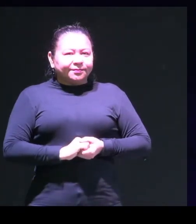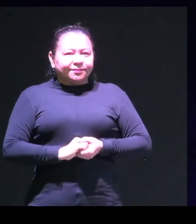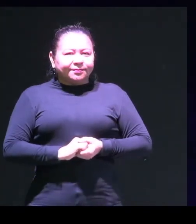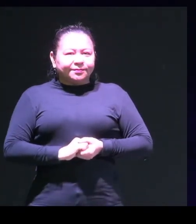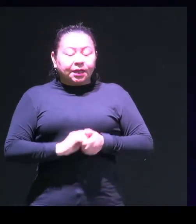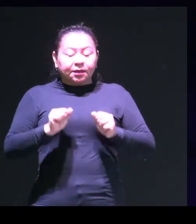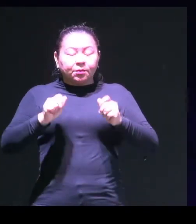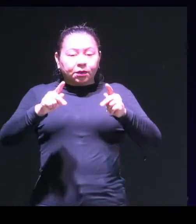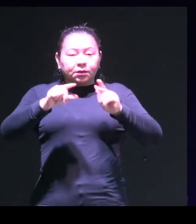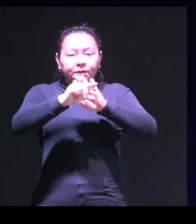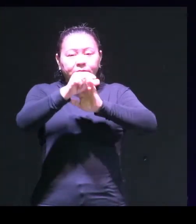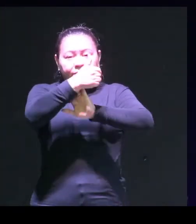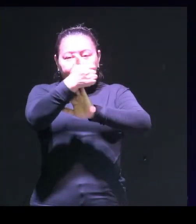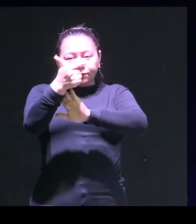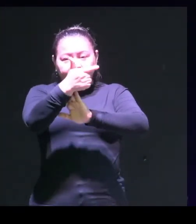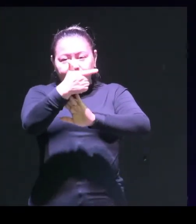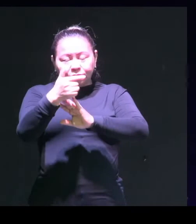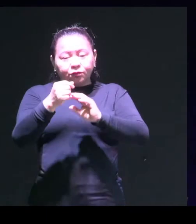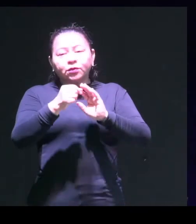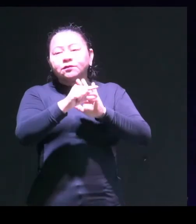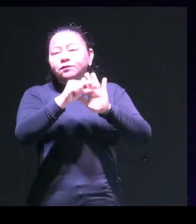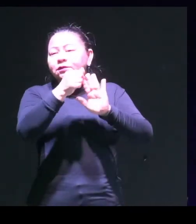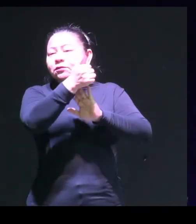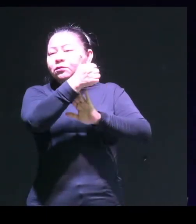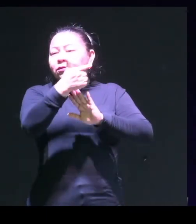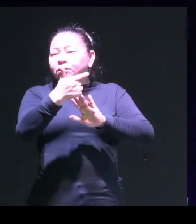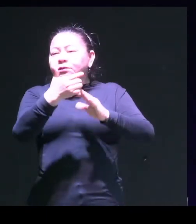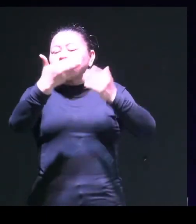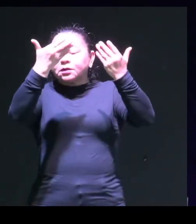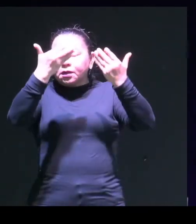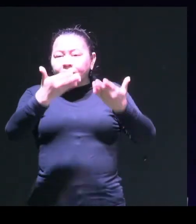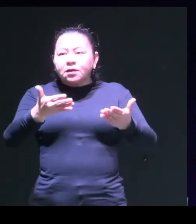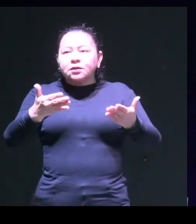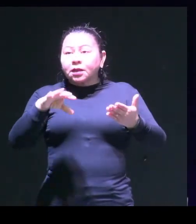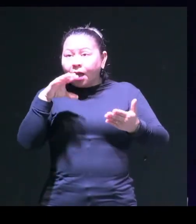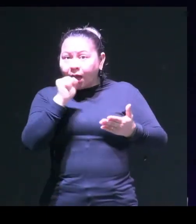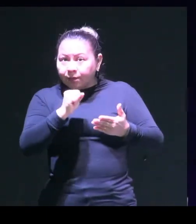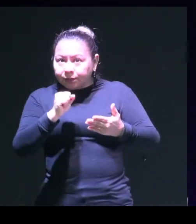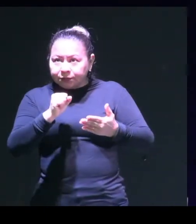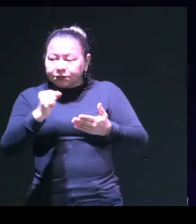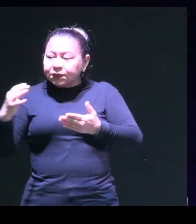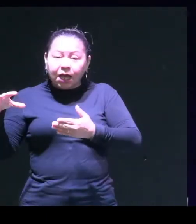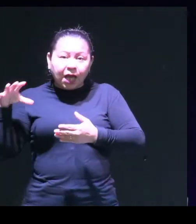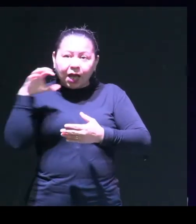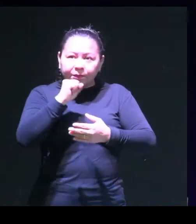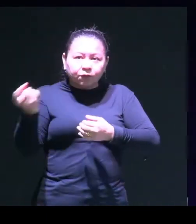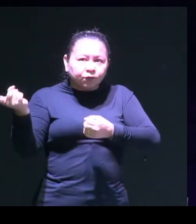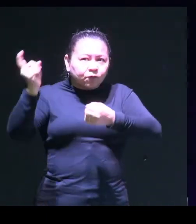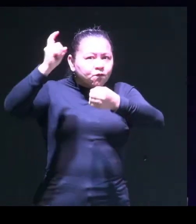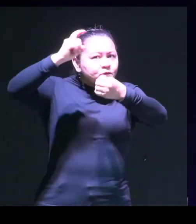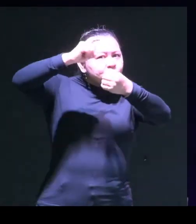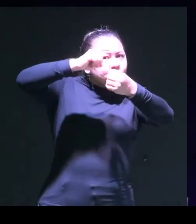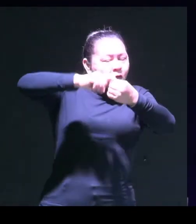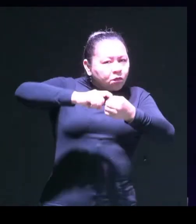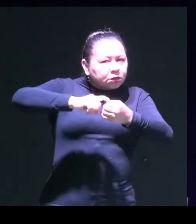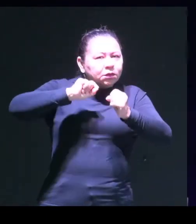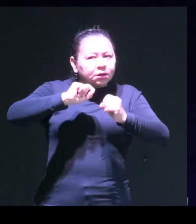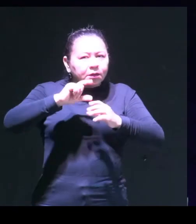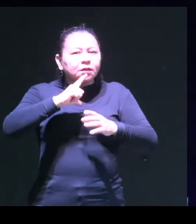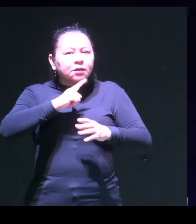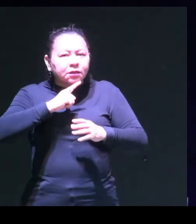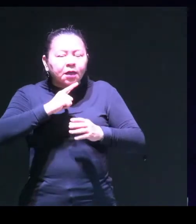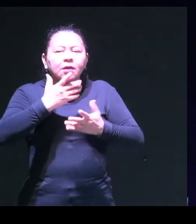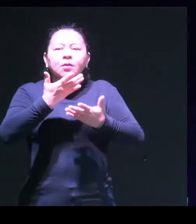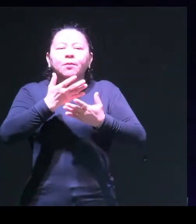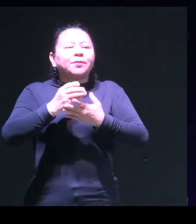E Apocalipse 22, versículo 12 diz: eis que venho sem demora, e comigo está o galardão que tenho para